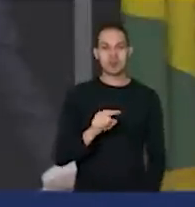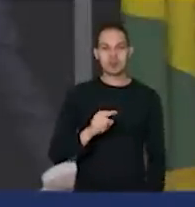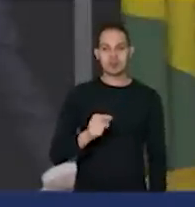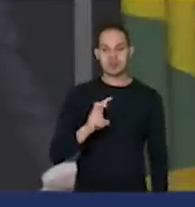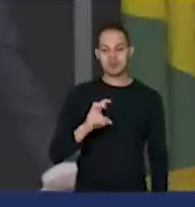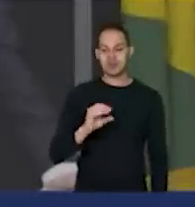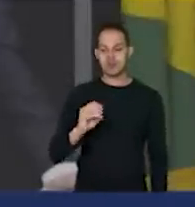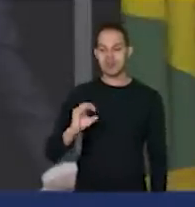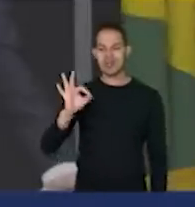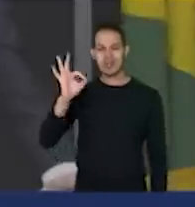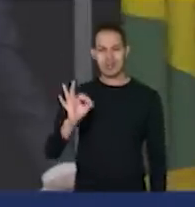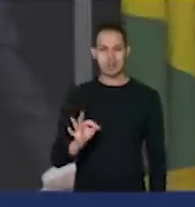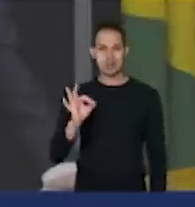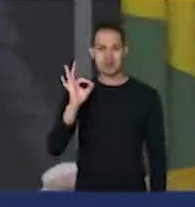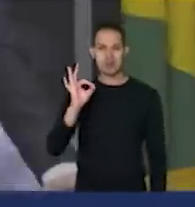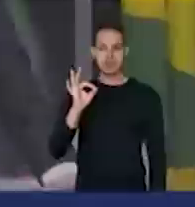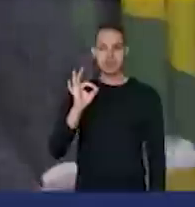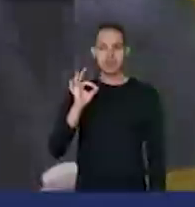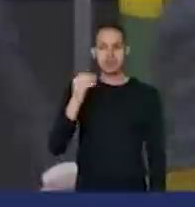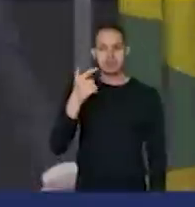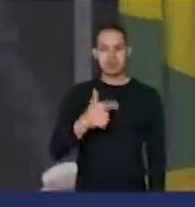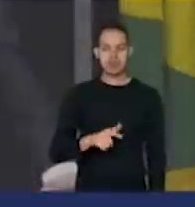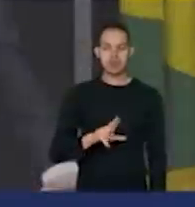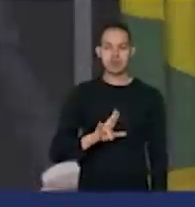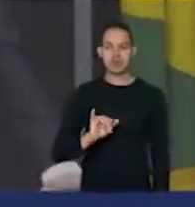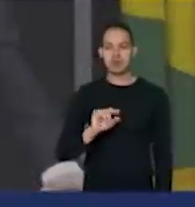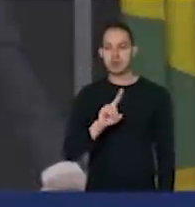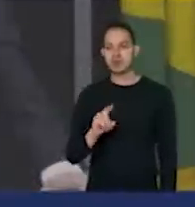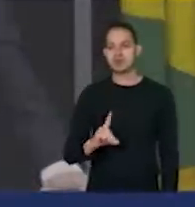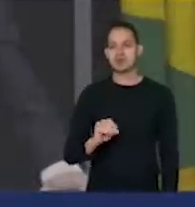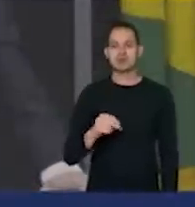12.500%. Luiz Domingues, o salto foi de